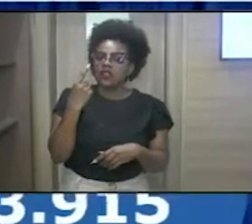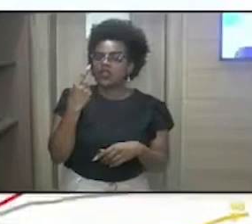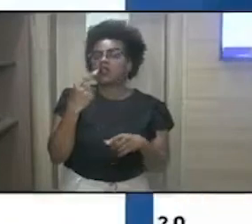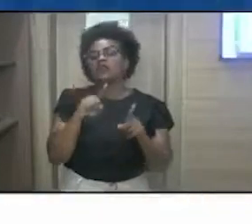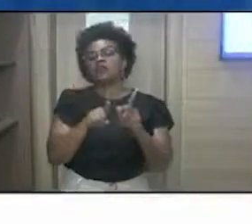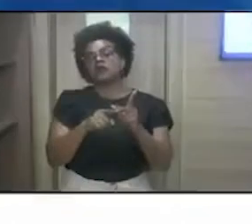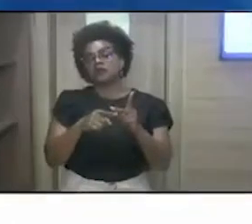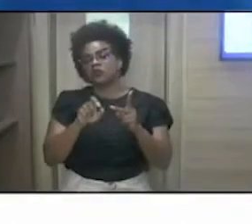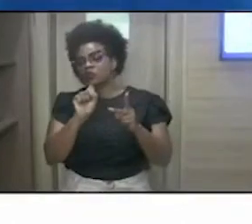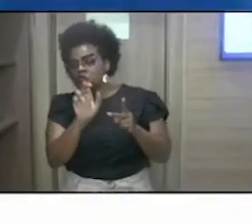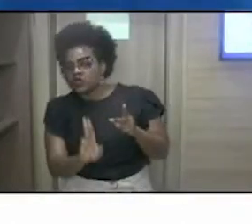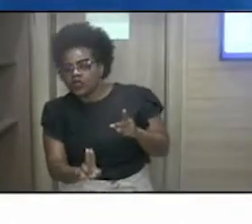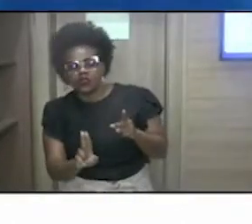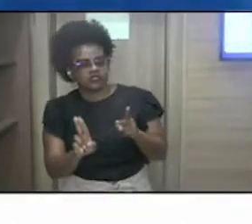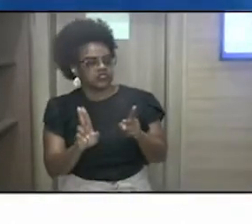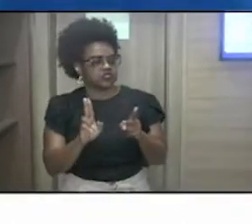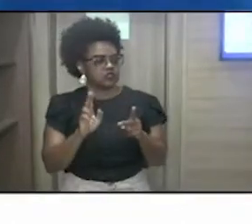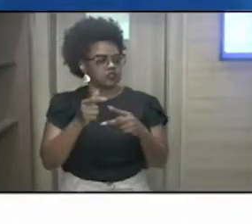Sudeste.